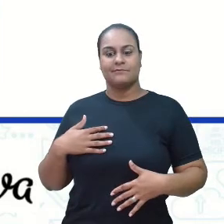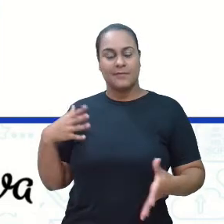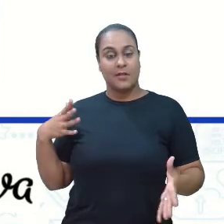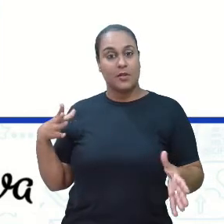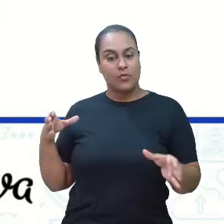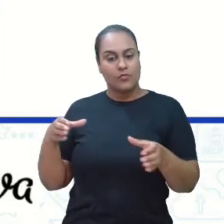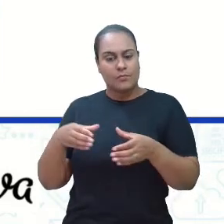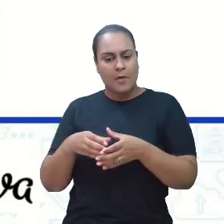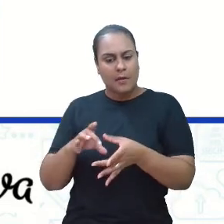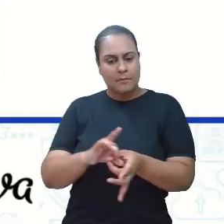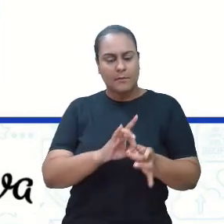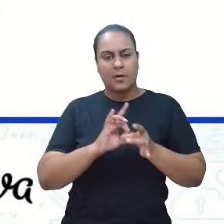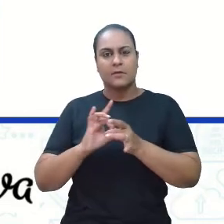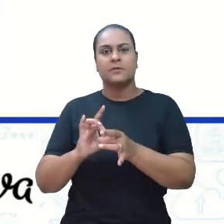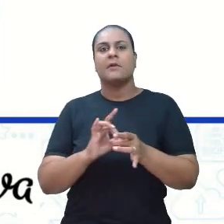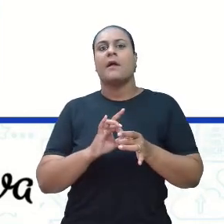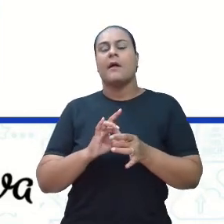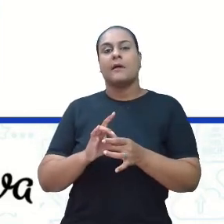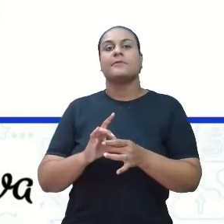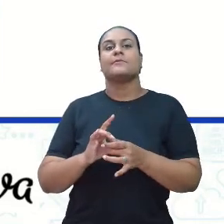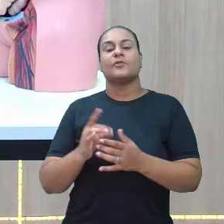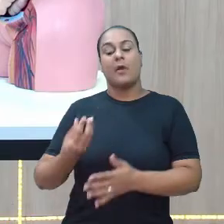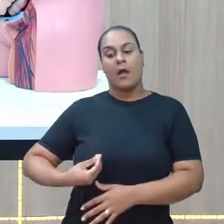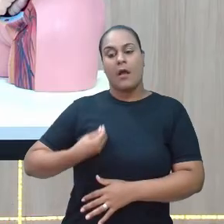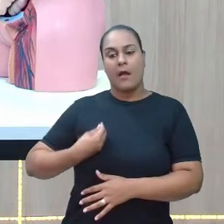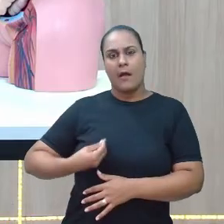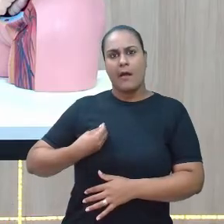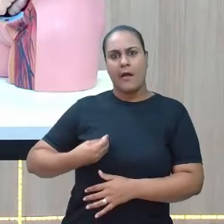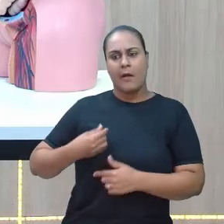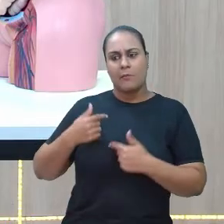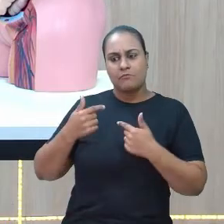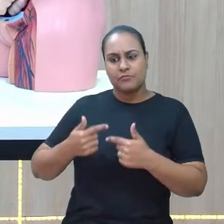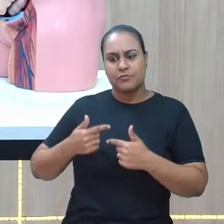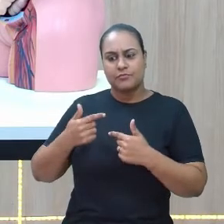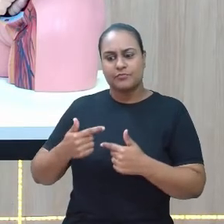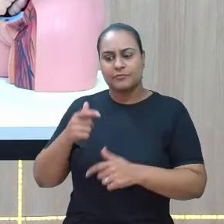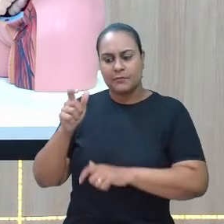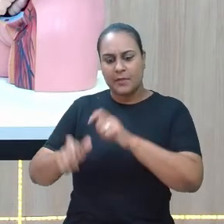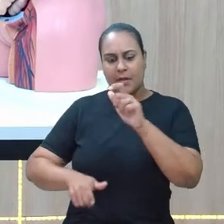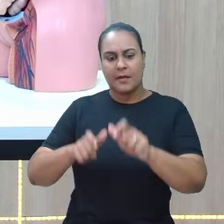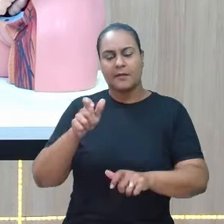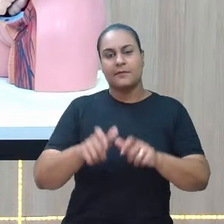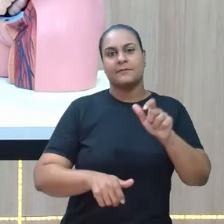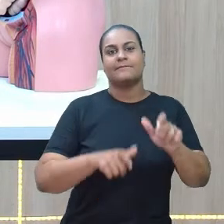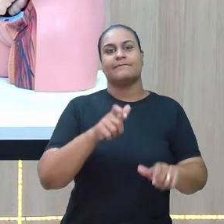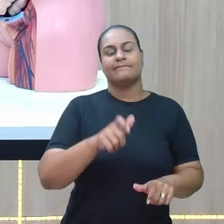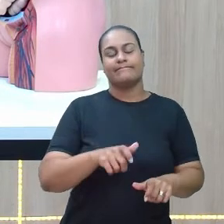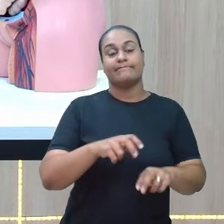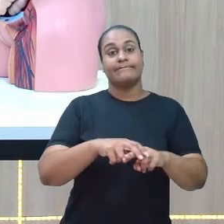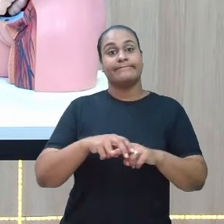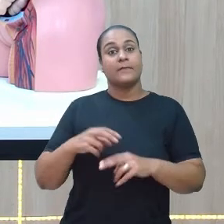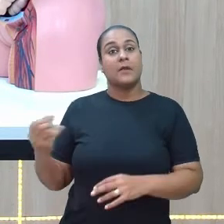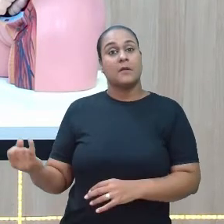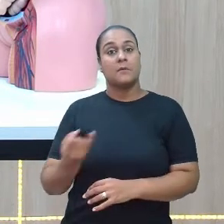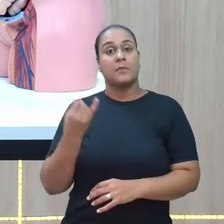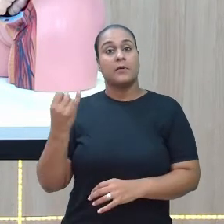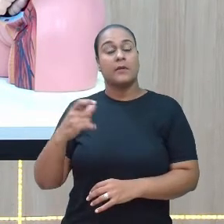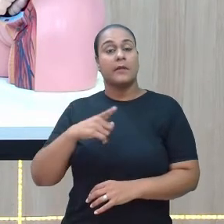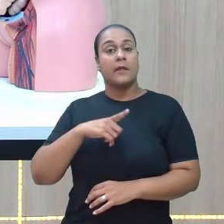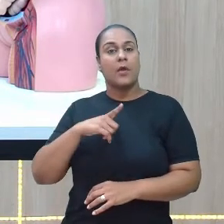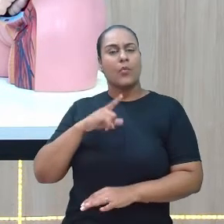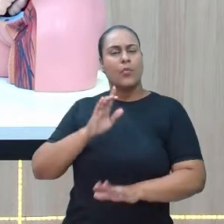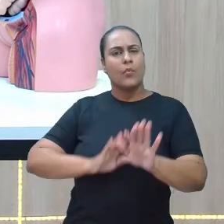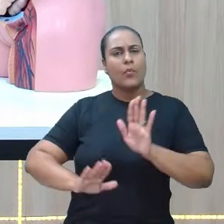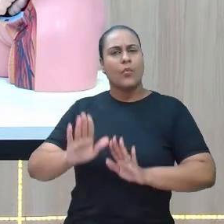conjunto ele mantém a sobrevivência de todos os indivíduos. Por isso é importante que tenhamos